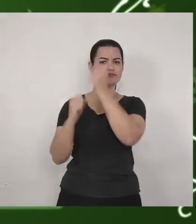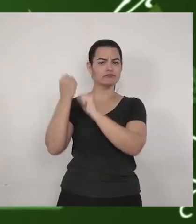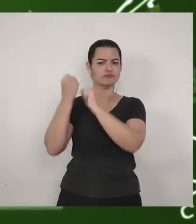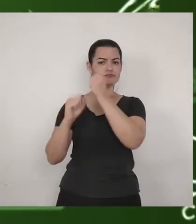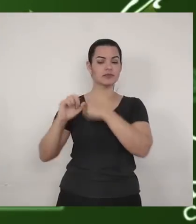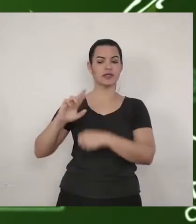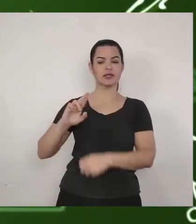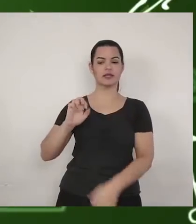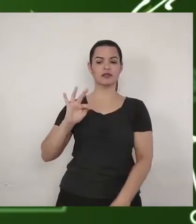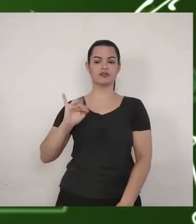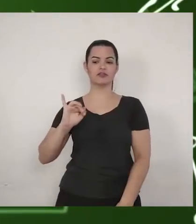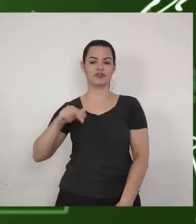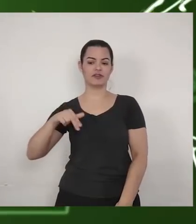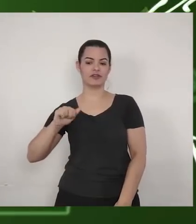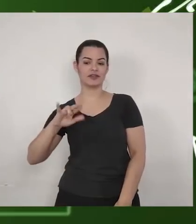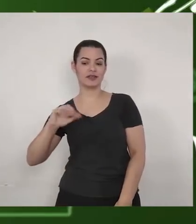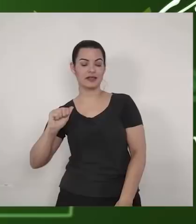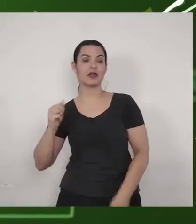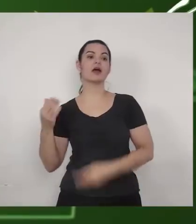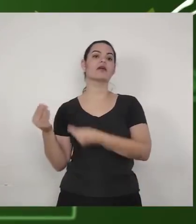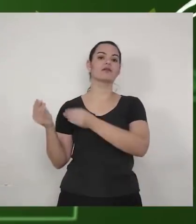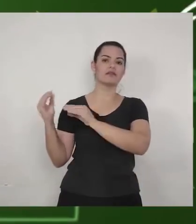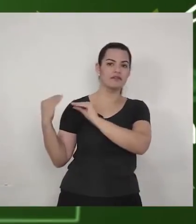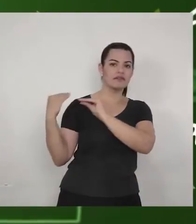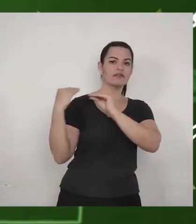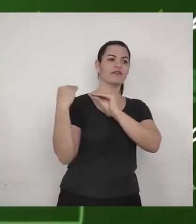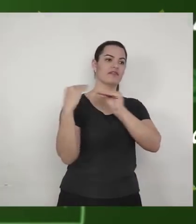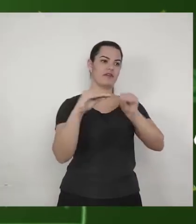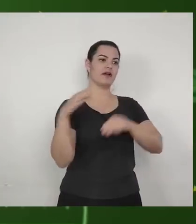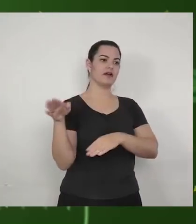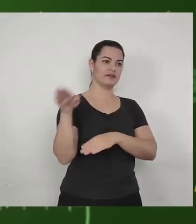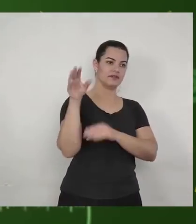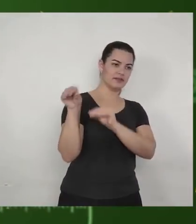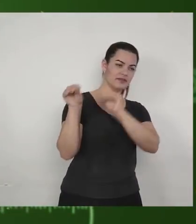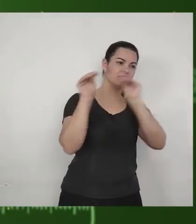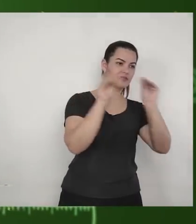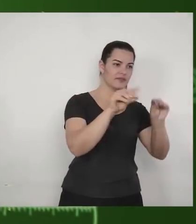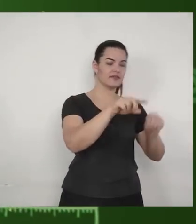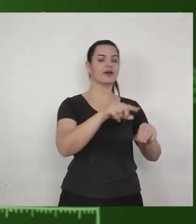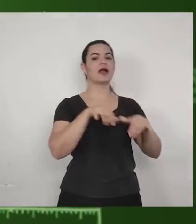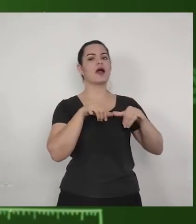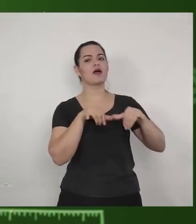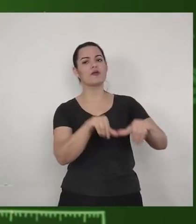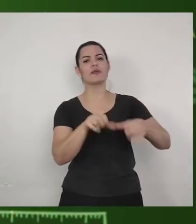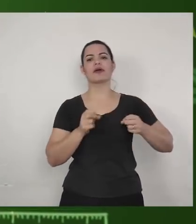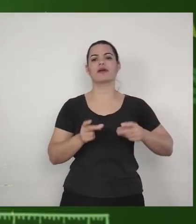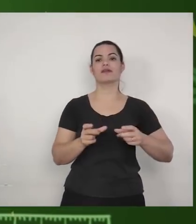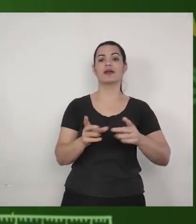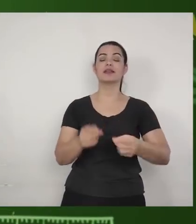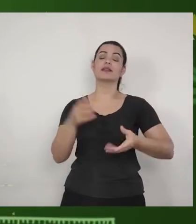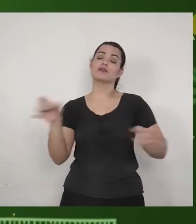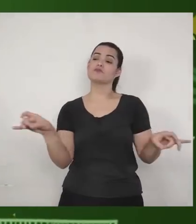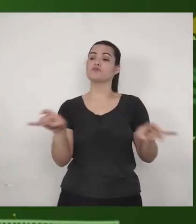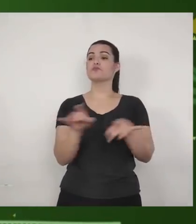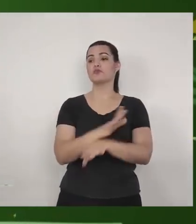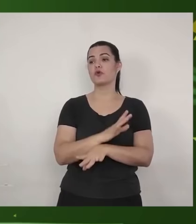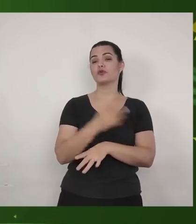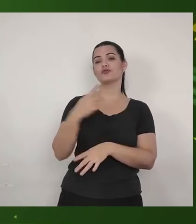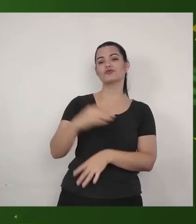os supermercados e mercearias. O açúcar está pronto para adoçar a sua